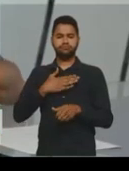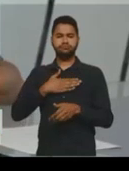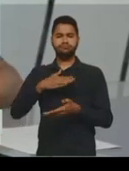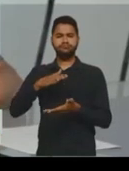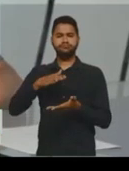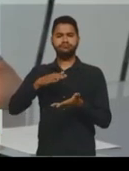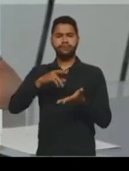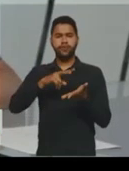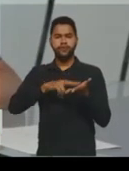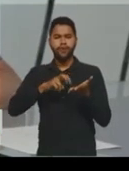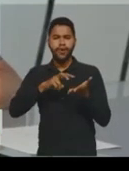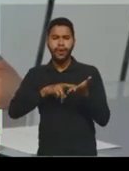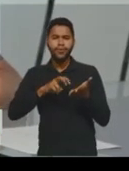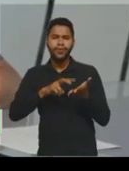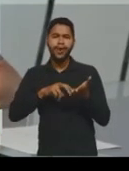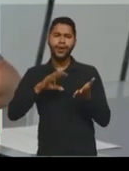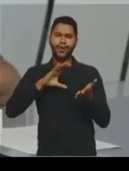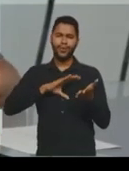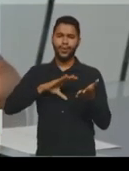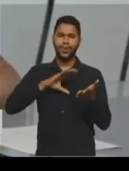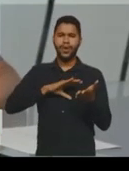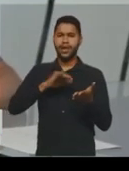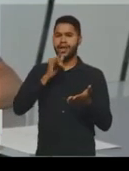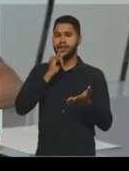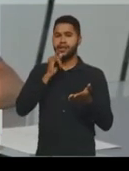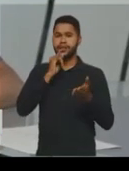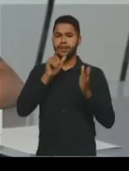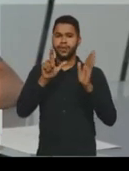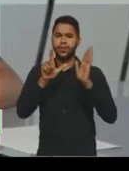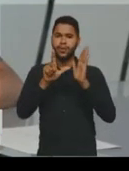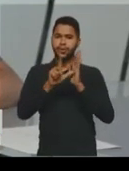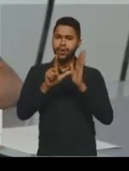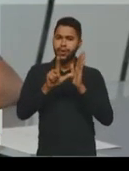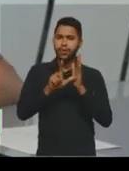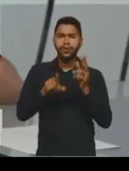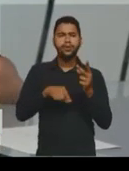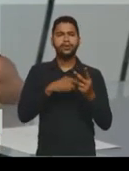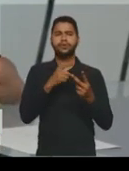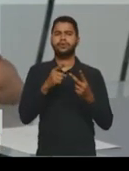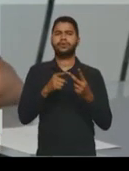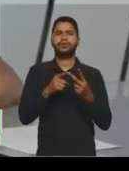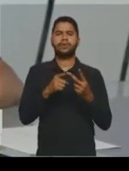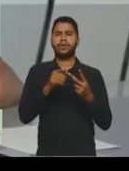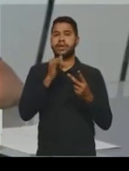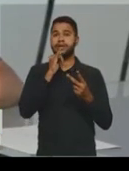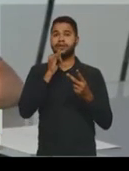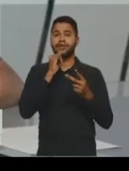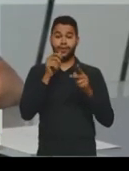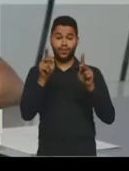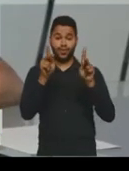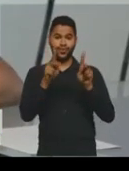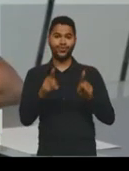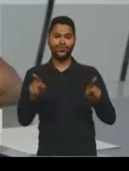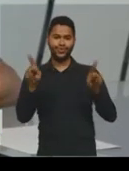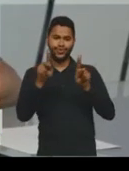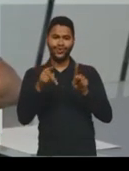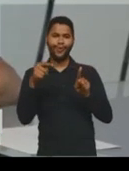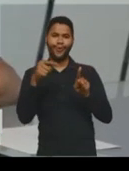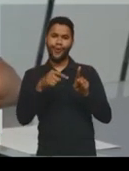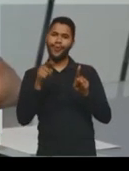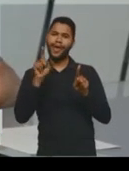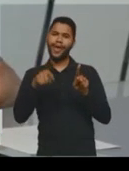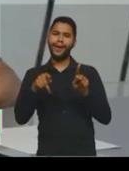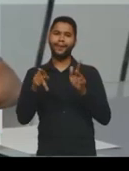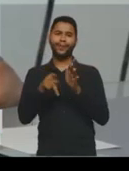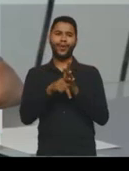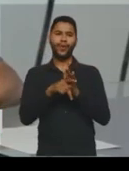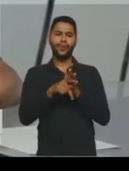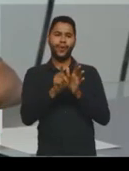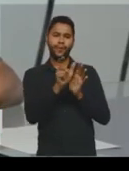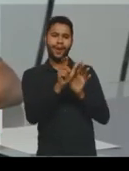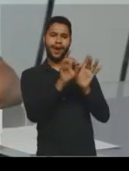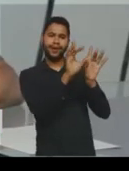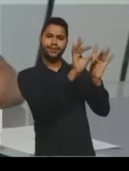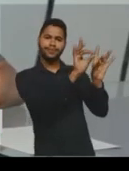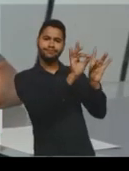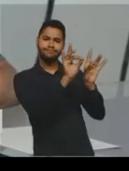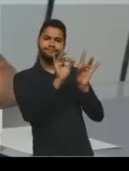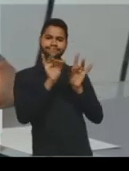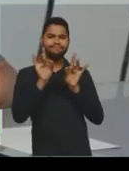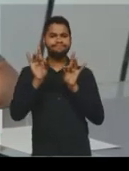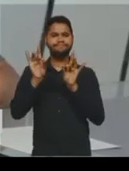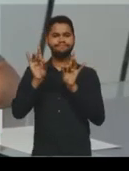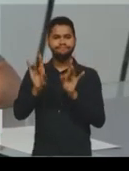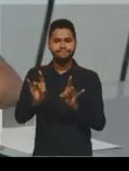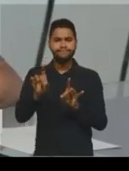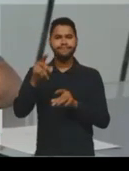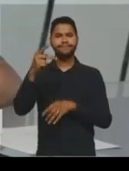Então, a gente vê muito presente aí em nome de lojas, né? Por exemplo, shopping, aí a gente pega muito desses termos, traz para a